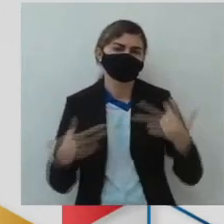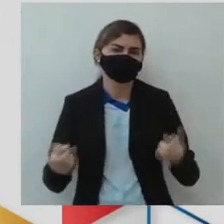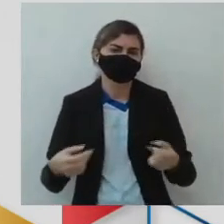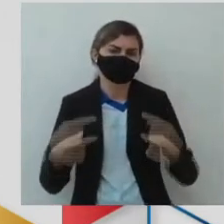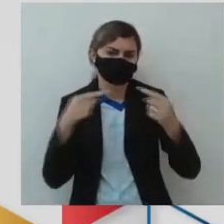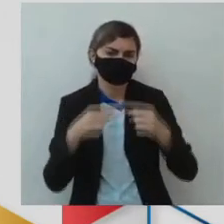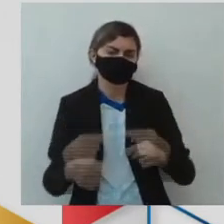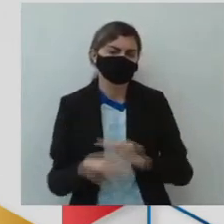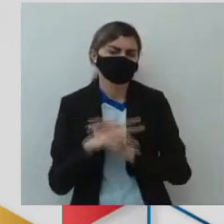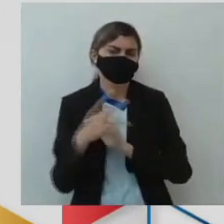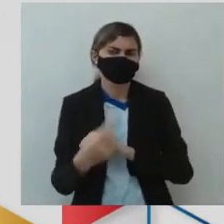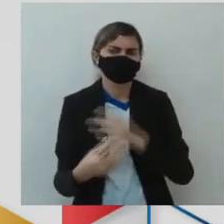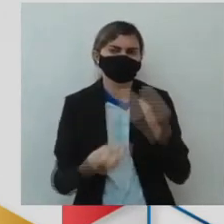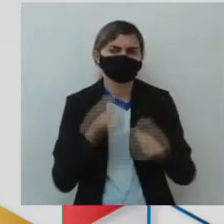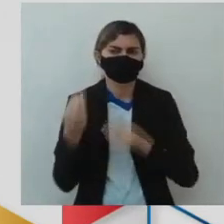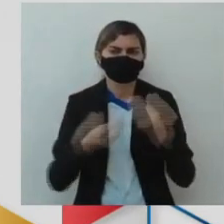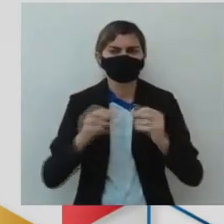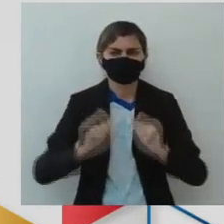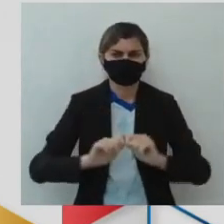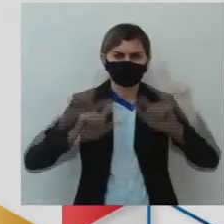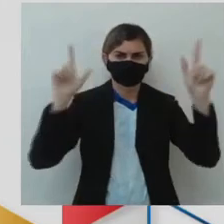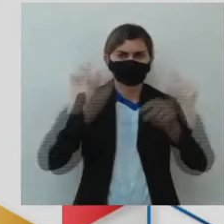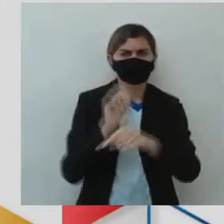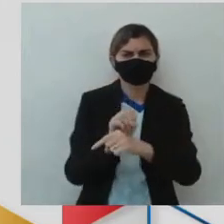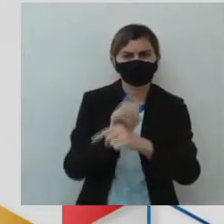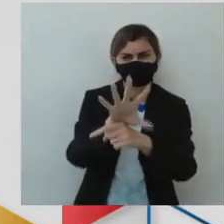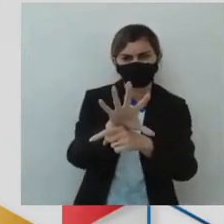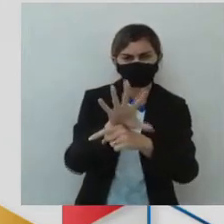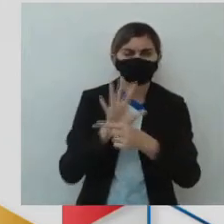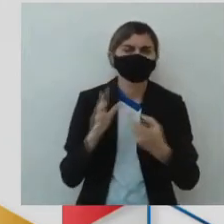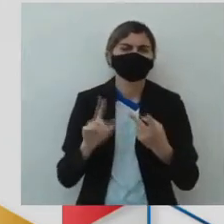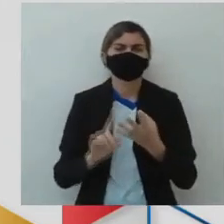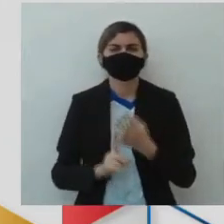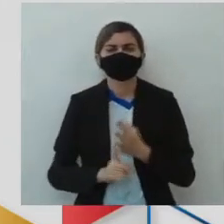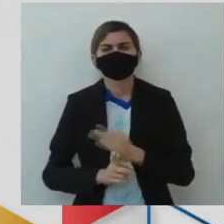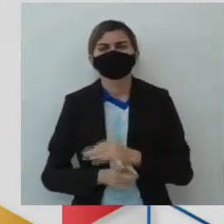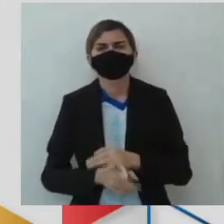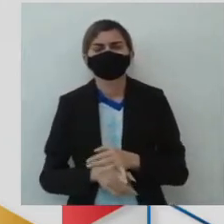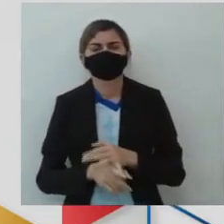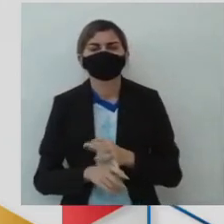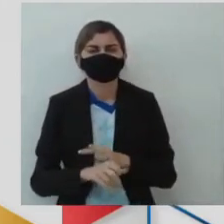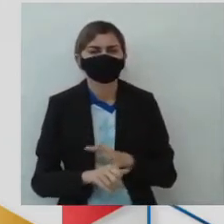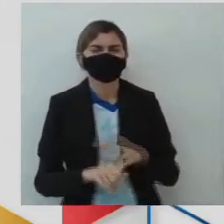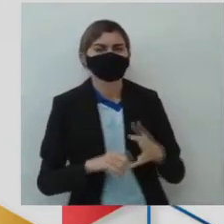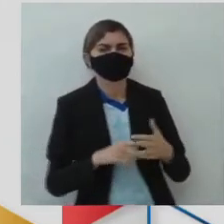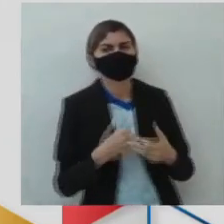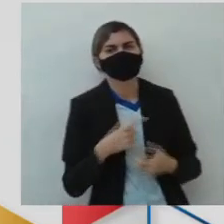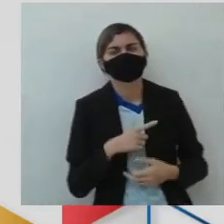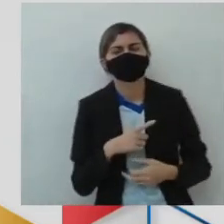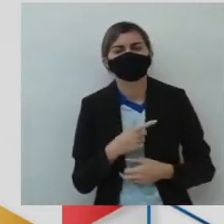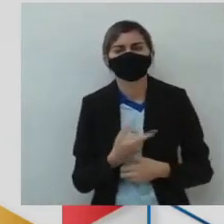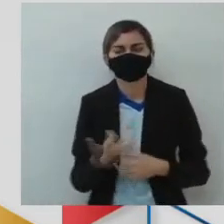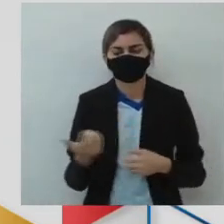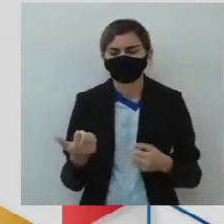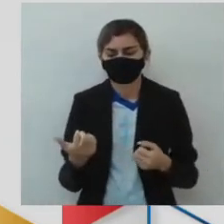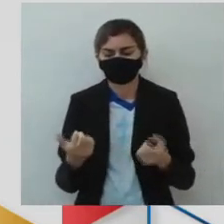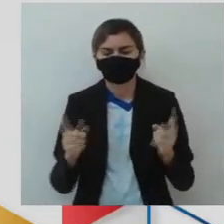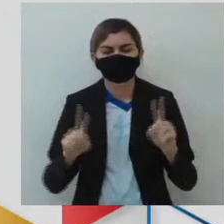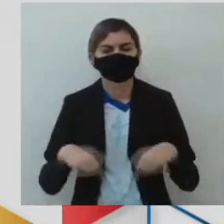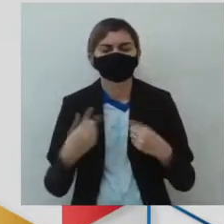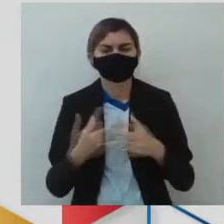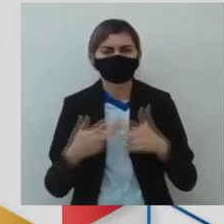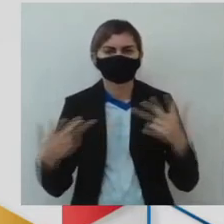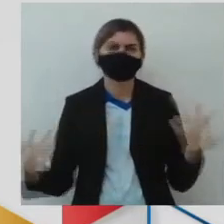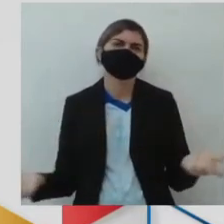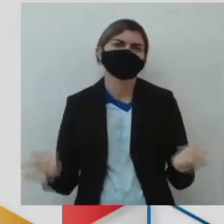apropriado tais como datashow gás etc of tax renal é